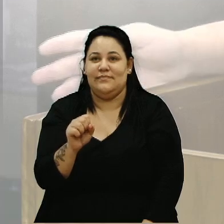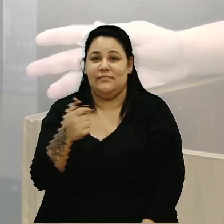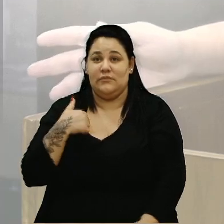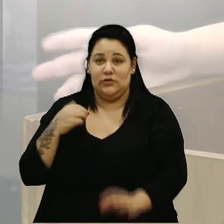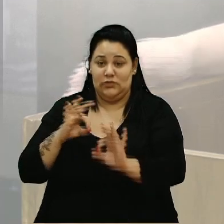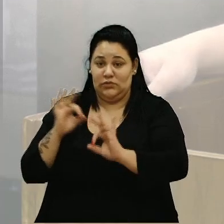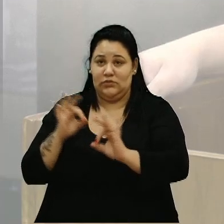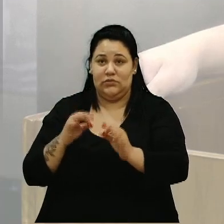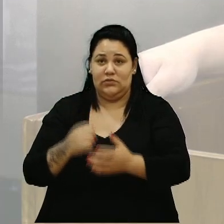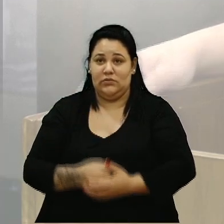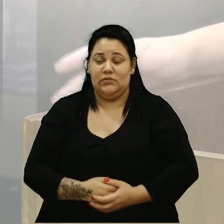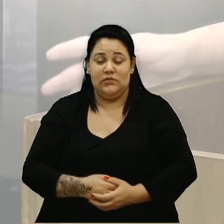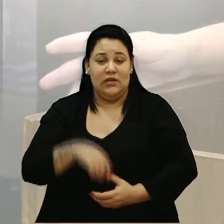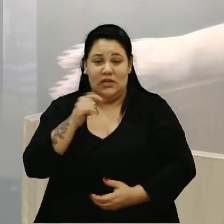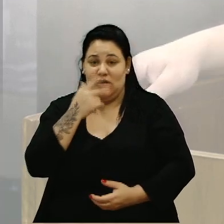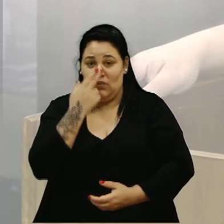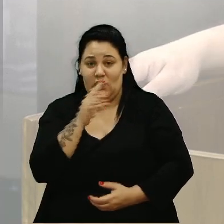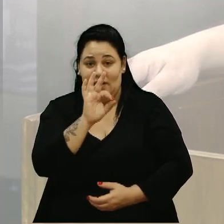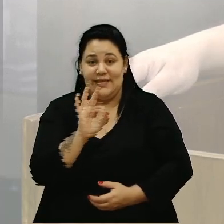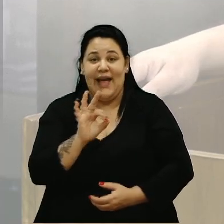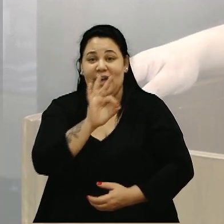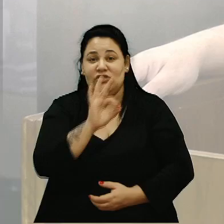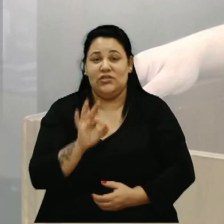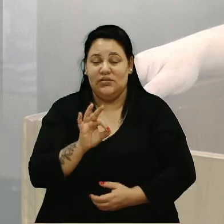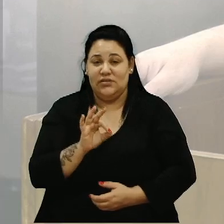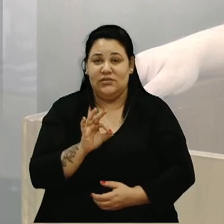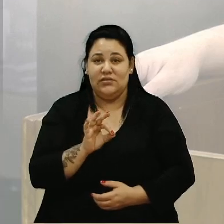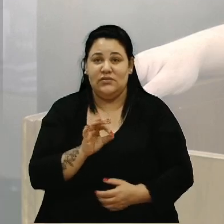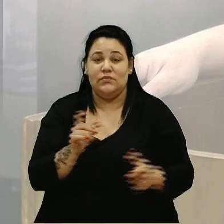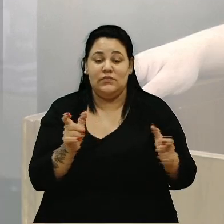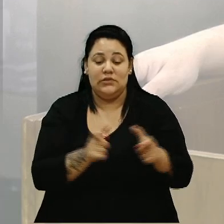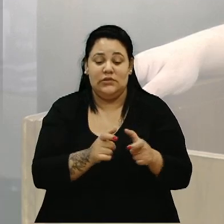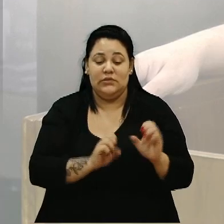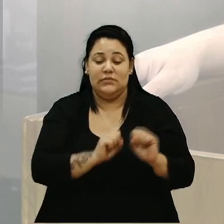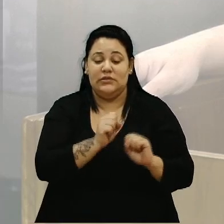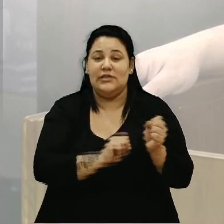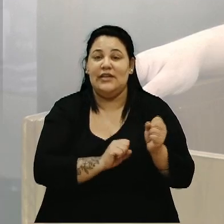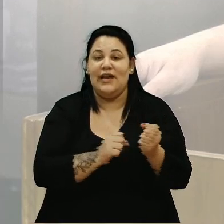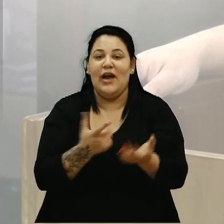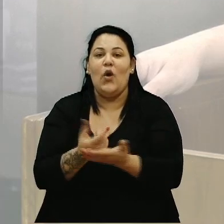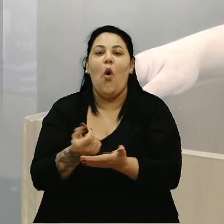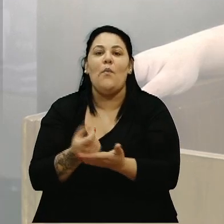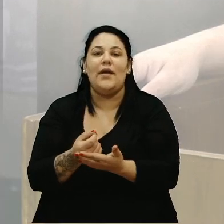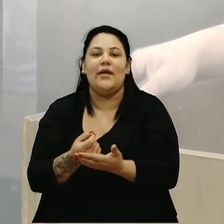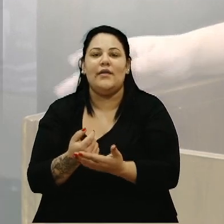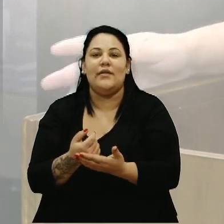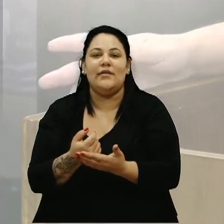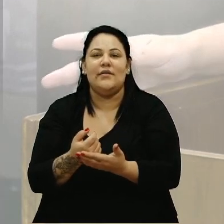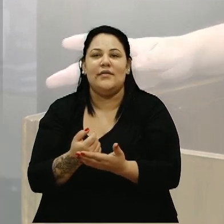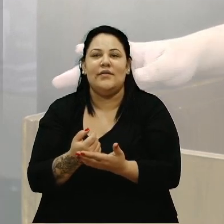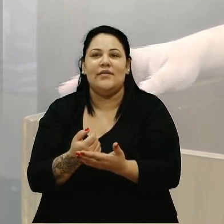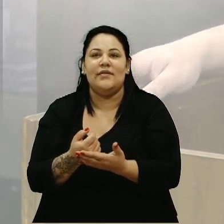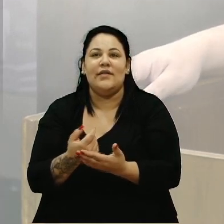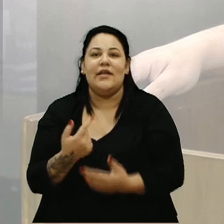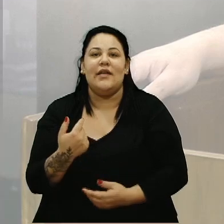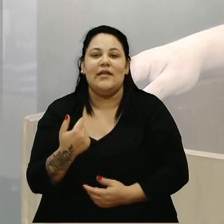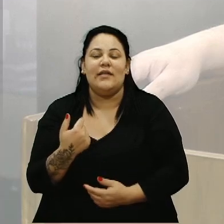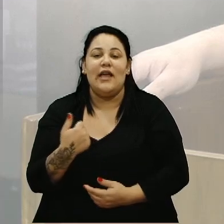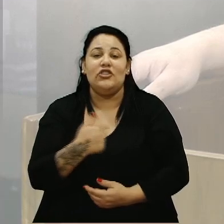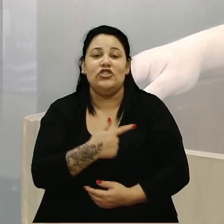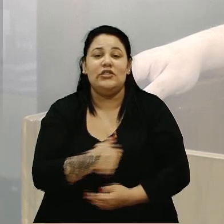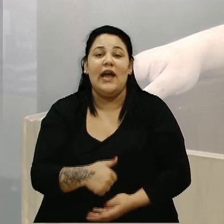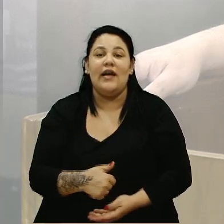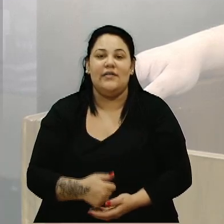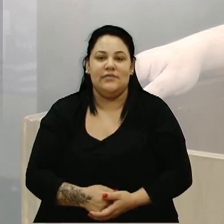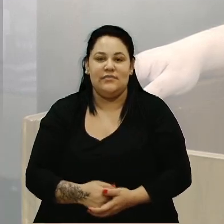A mesma coisa, a taxa dos pequenos empresários, as comprinhas da China, o aumento dos impostos da